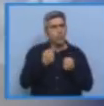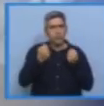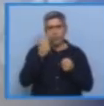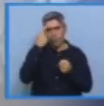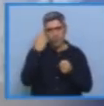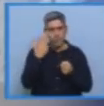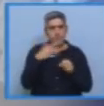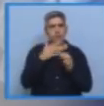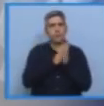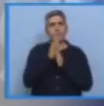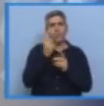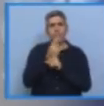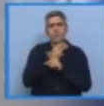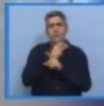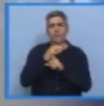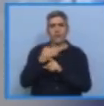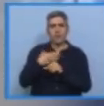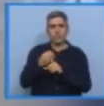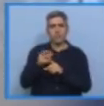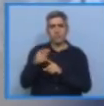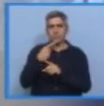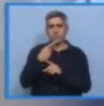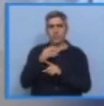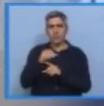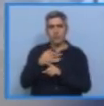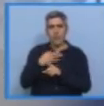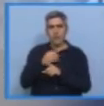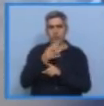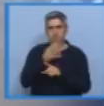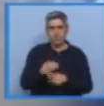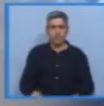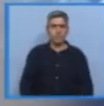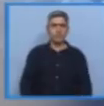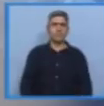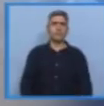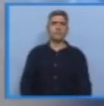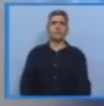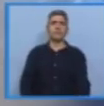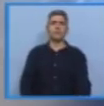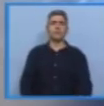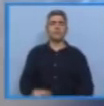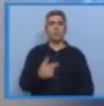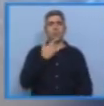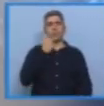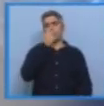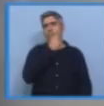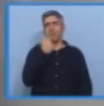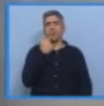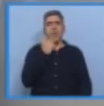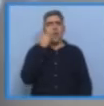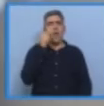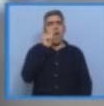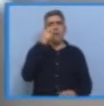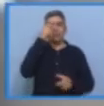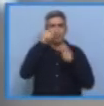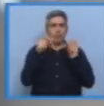Mas eu queria pegar aqui numa coisa que o Padre Fernando Sampaio dizia sobre o extremar do sofrimento. Porque muitas vezes